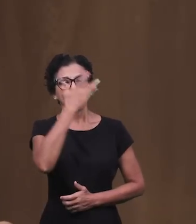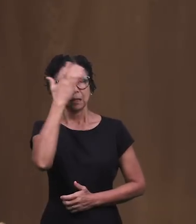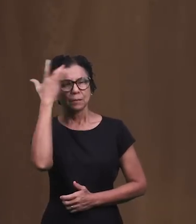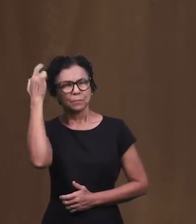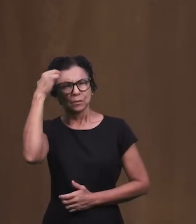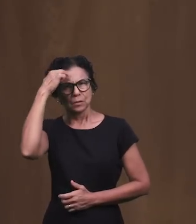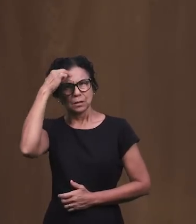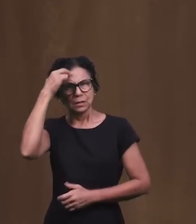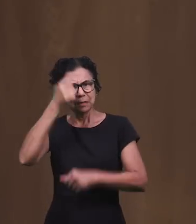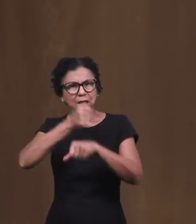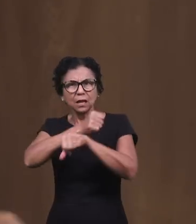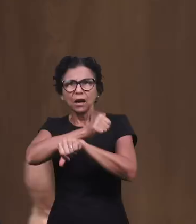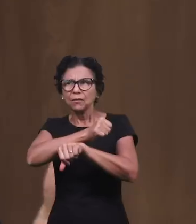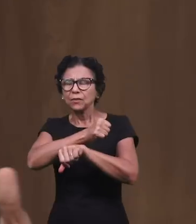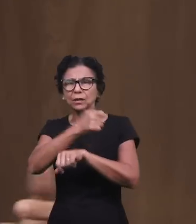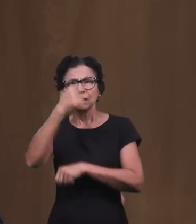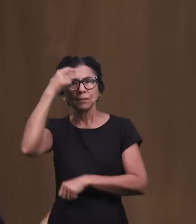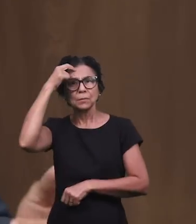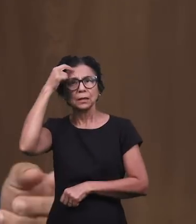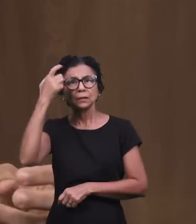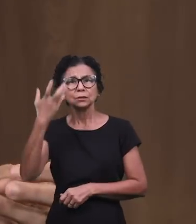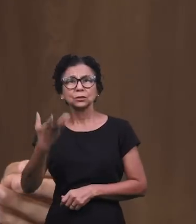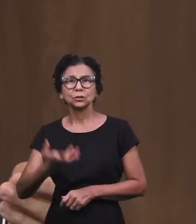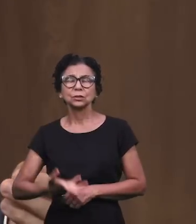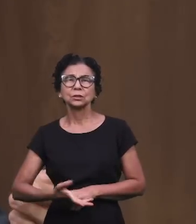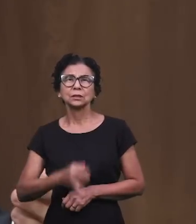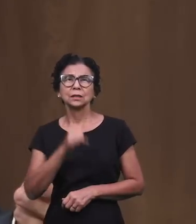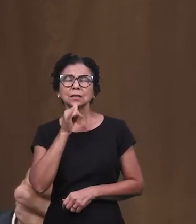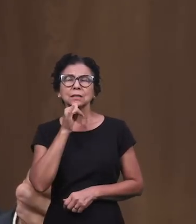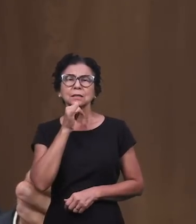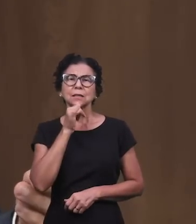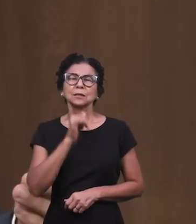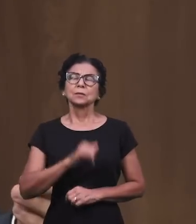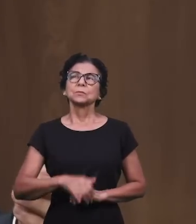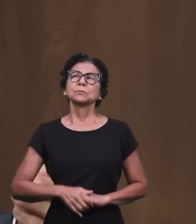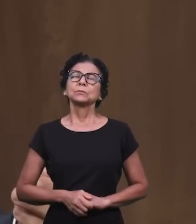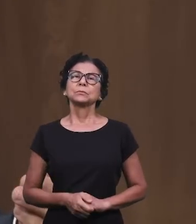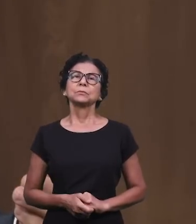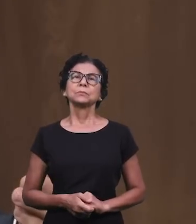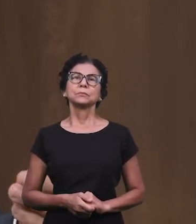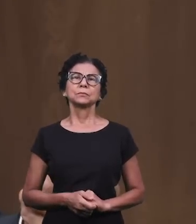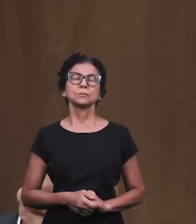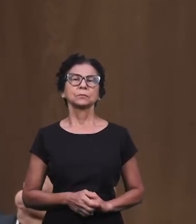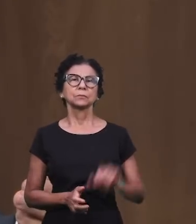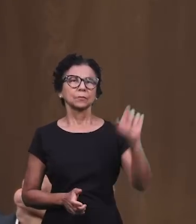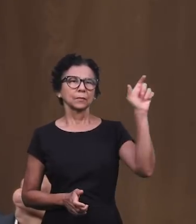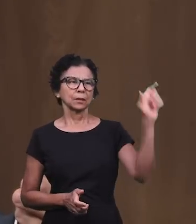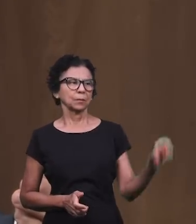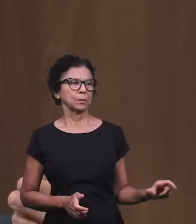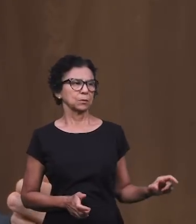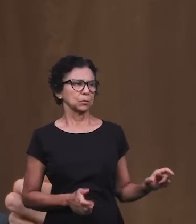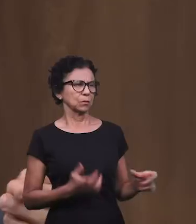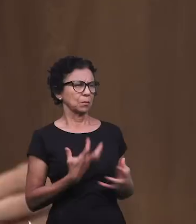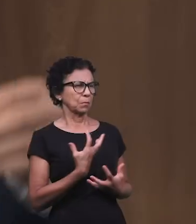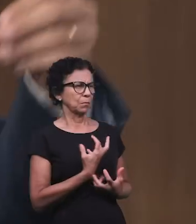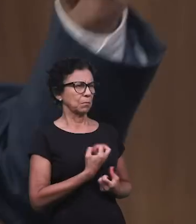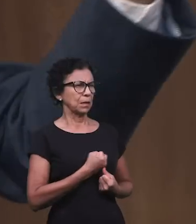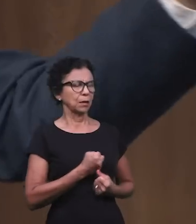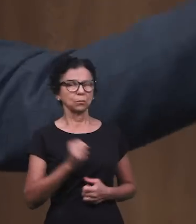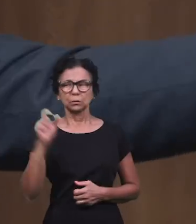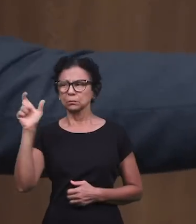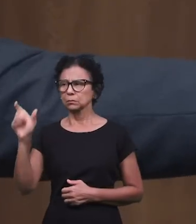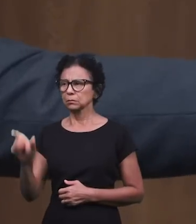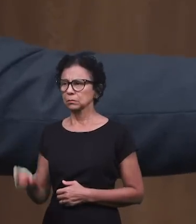sua mente. Né? Ele até usa um exemplo. Você tem uma pessoa magoada de um lado, do